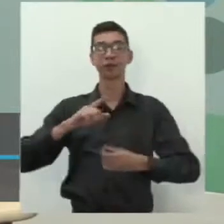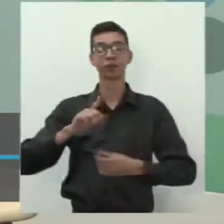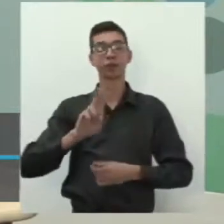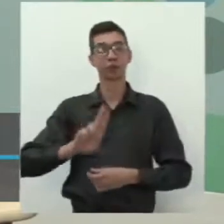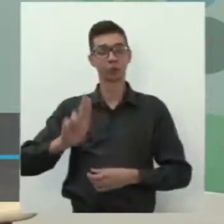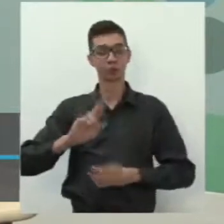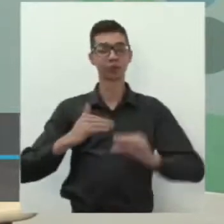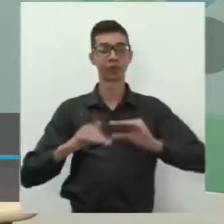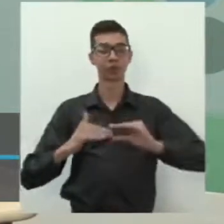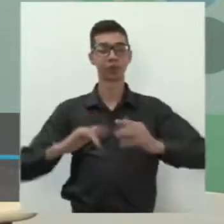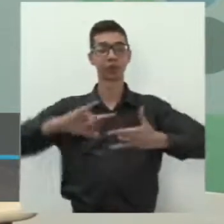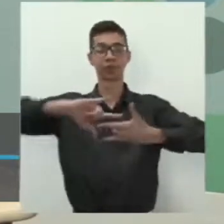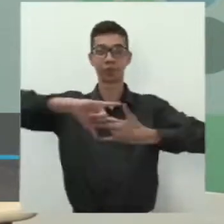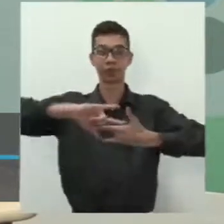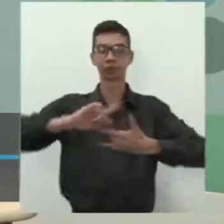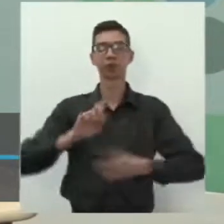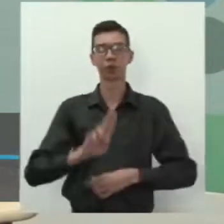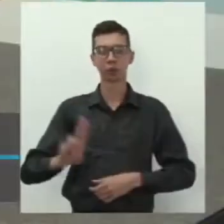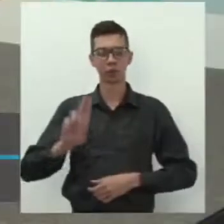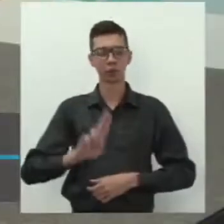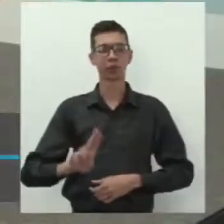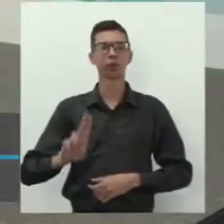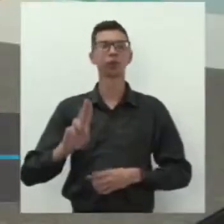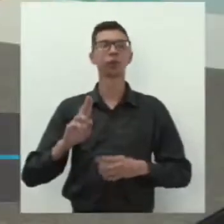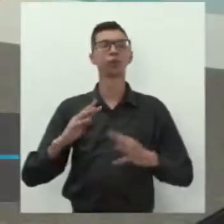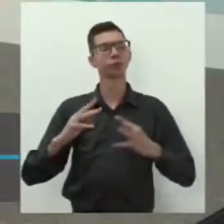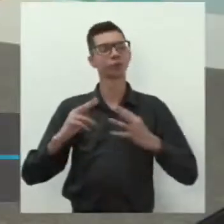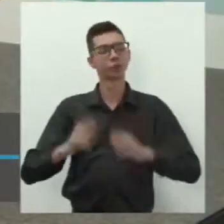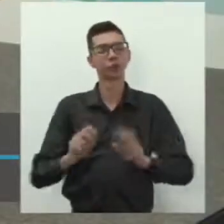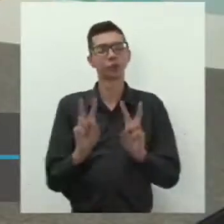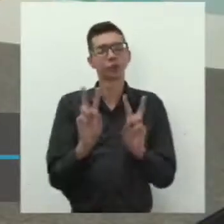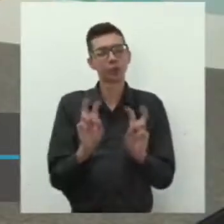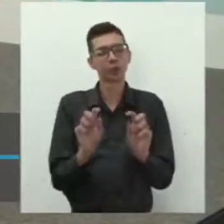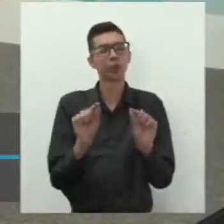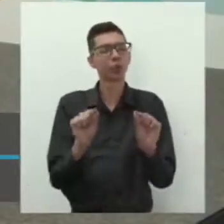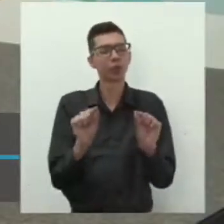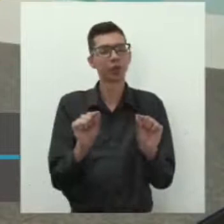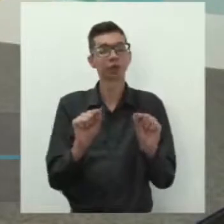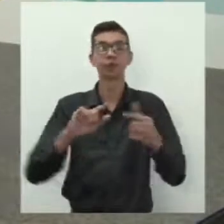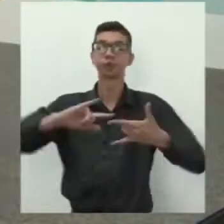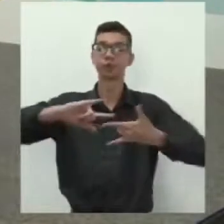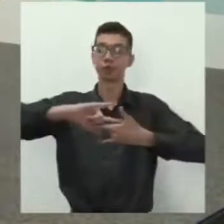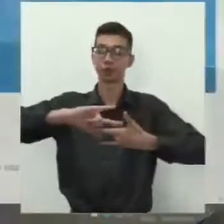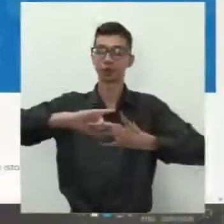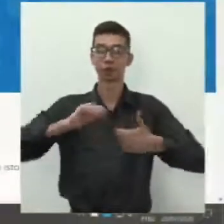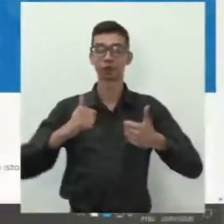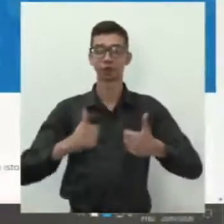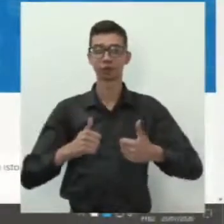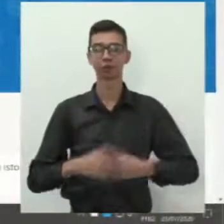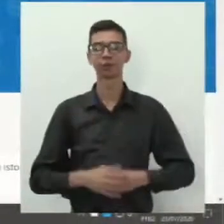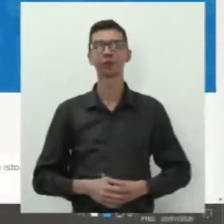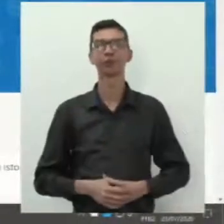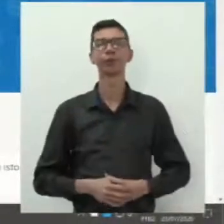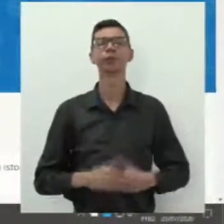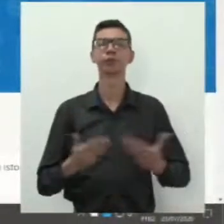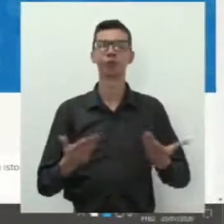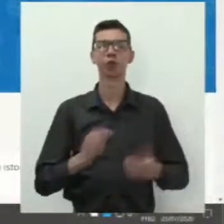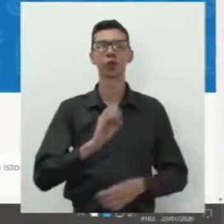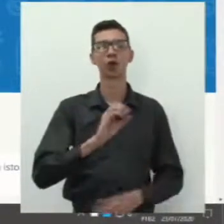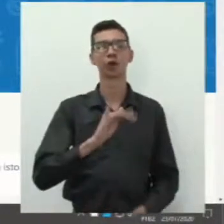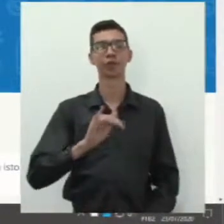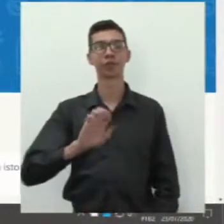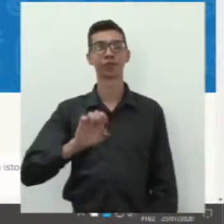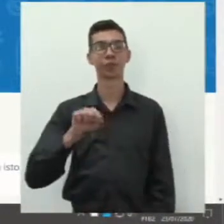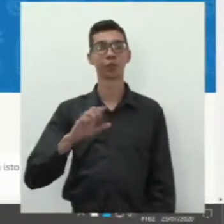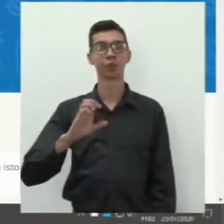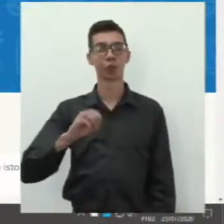Microsoft com esse e-mail, tá bom? Exatamente. Então, entrou lá no office.com, colocou entrar, colocou seu e-mail, sua